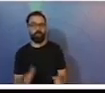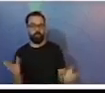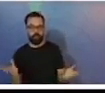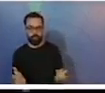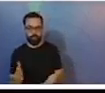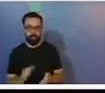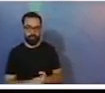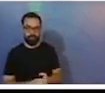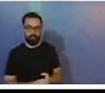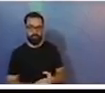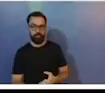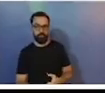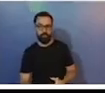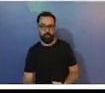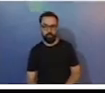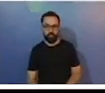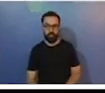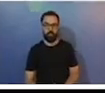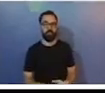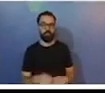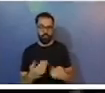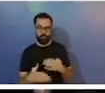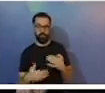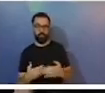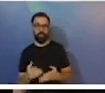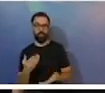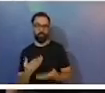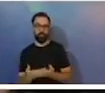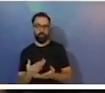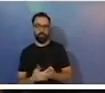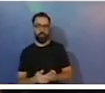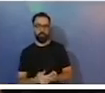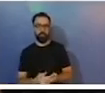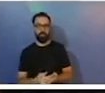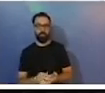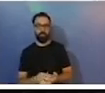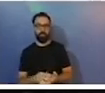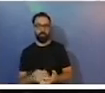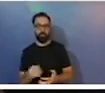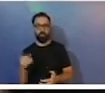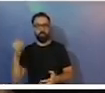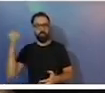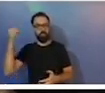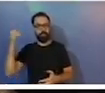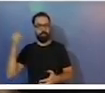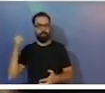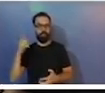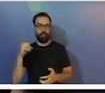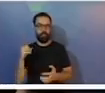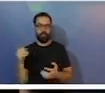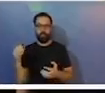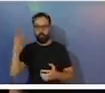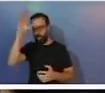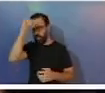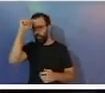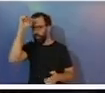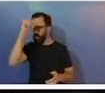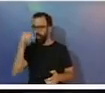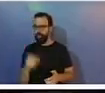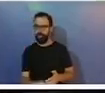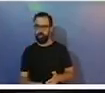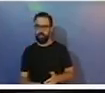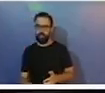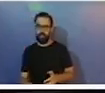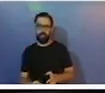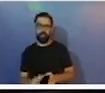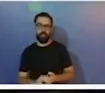Agora, um encaminhamento para a próxima aula. Vamos aprender o que é coordenada. Vocês sabem, eu acredito que vocês já trabalharam bastante,